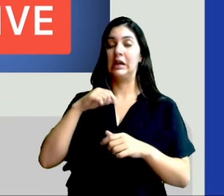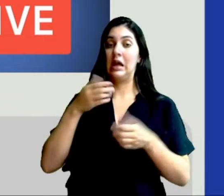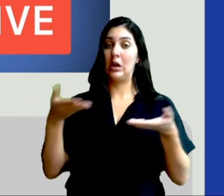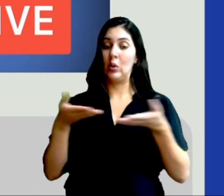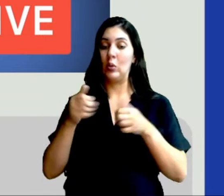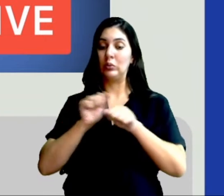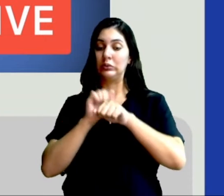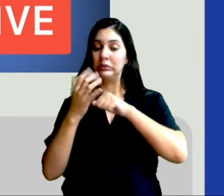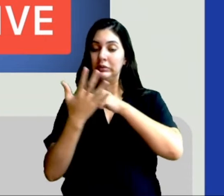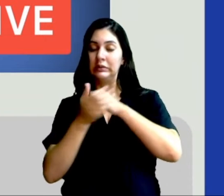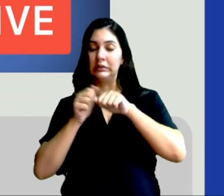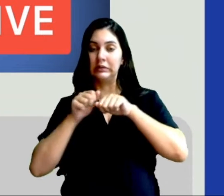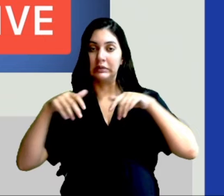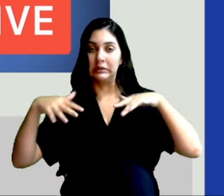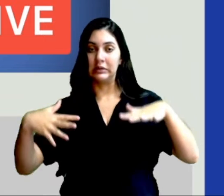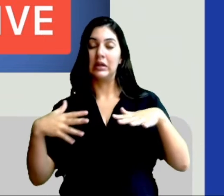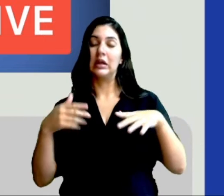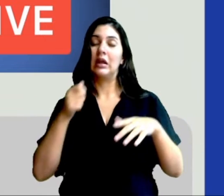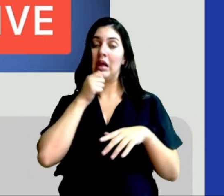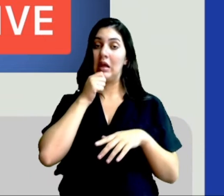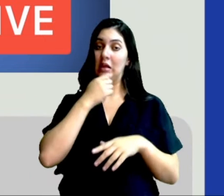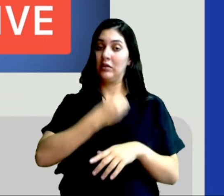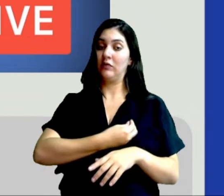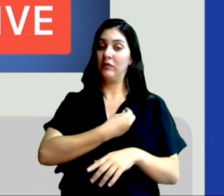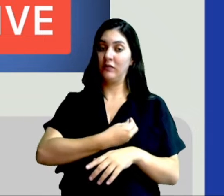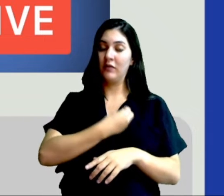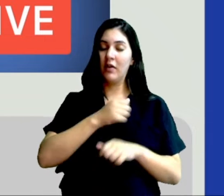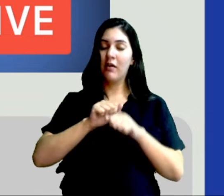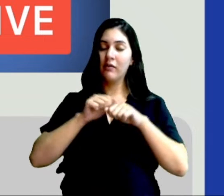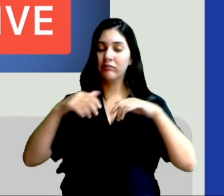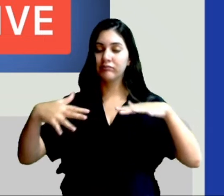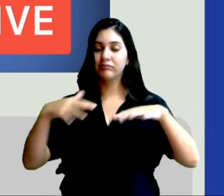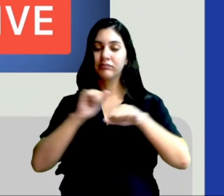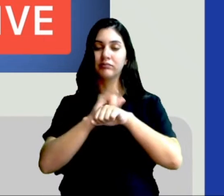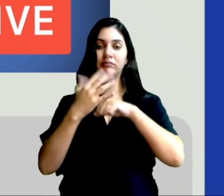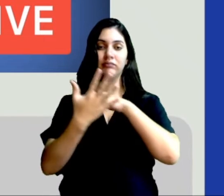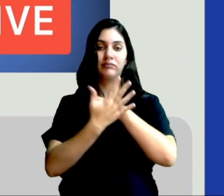com aquele período que nós vivemos, e ainda estamos vivendo, né?